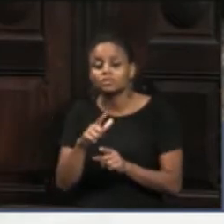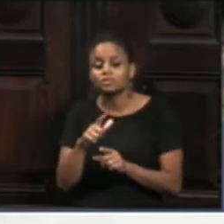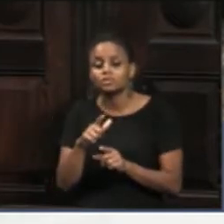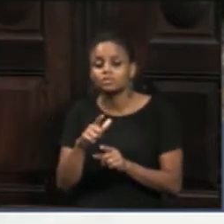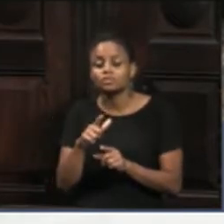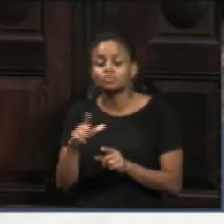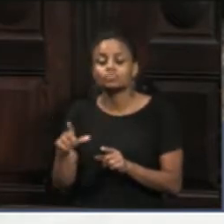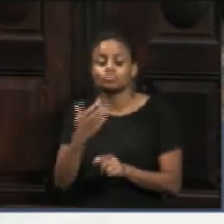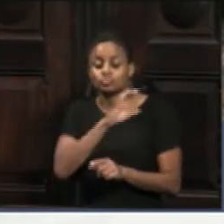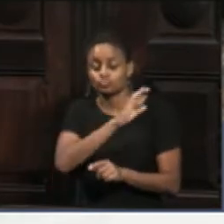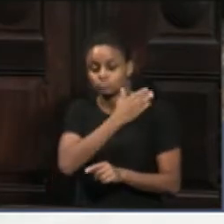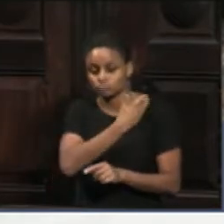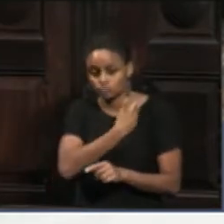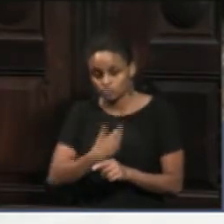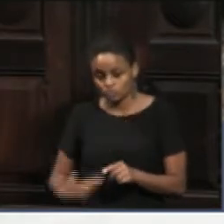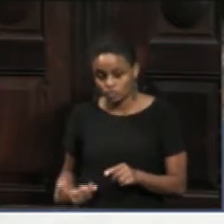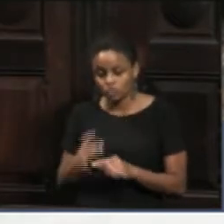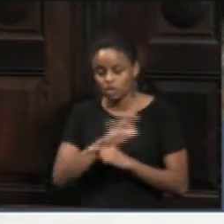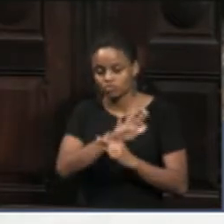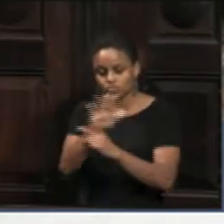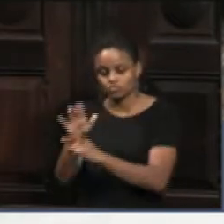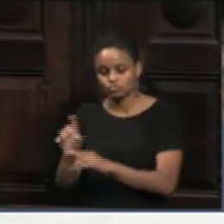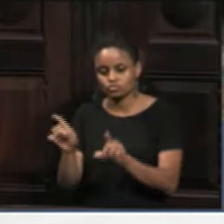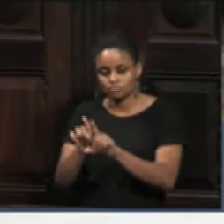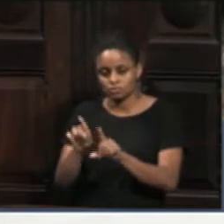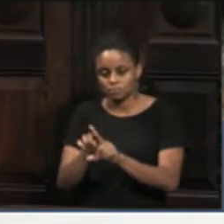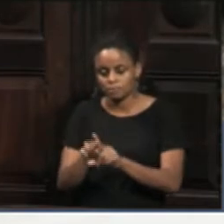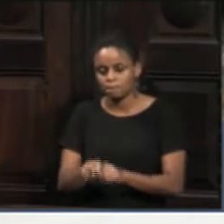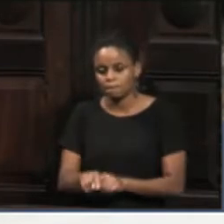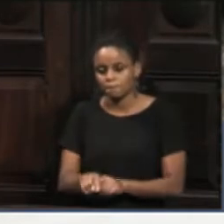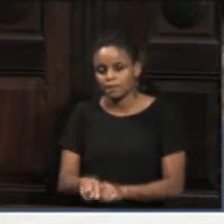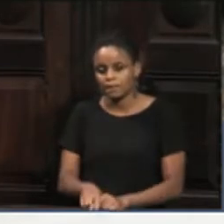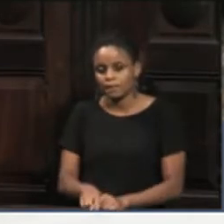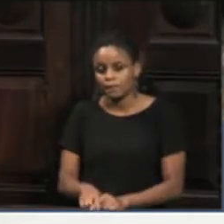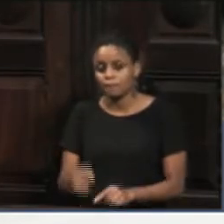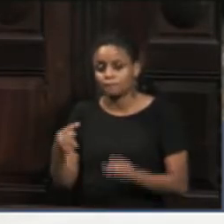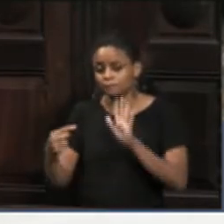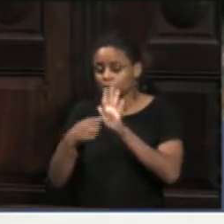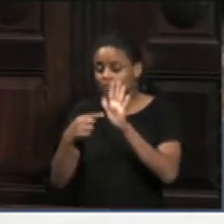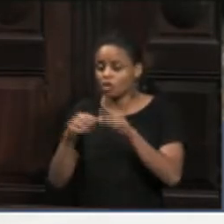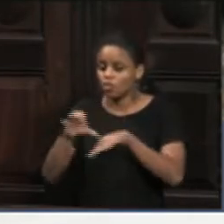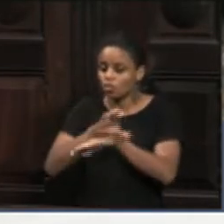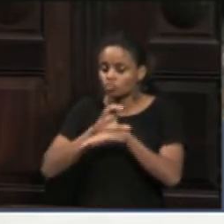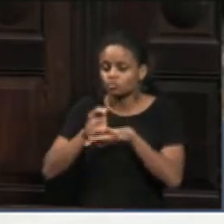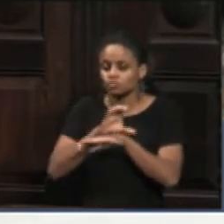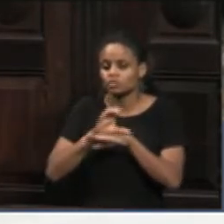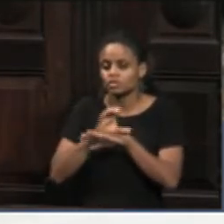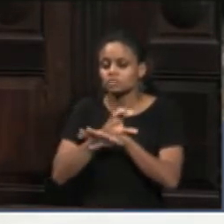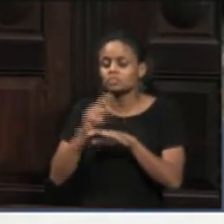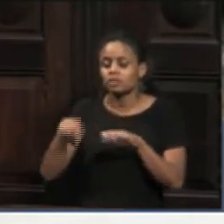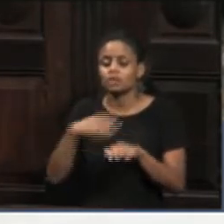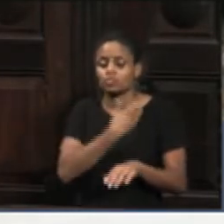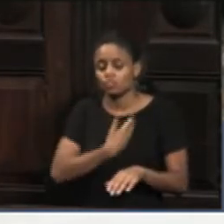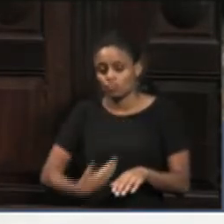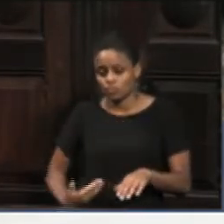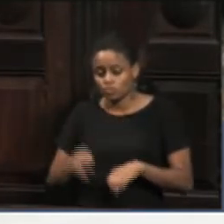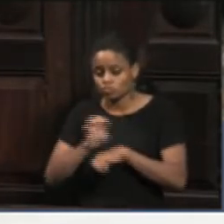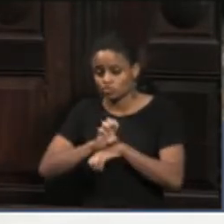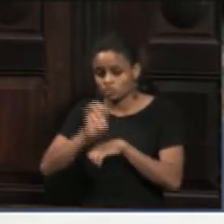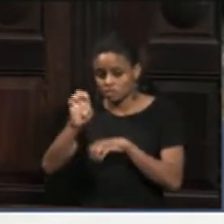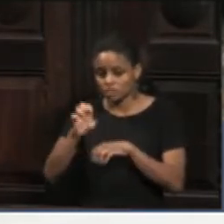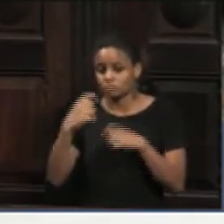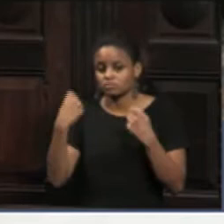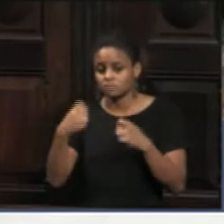cofinanciador da rede de atenção psicossocial. Está previsto na legislação nacional que o Estado deve